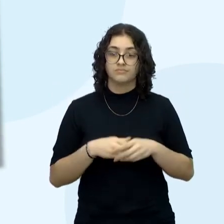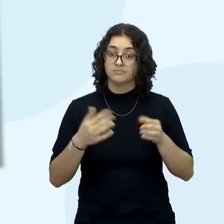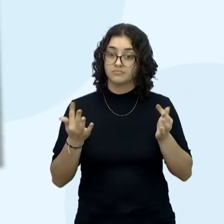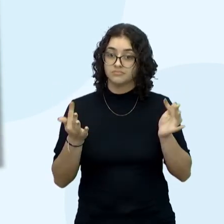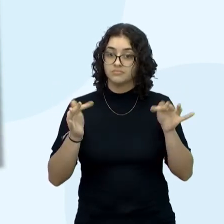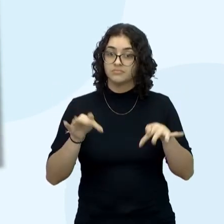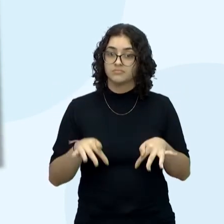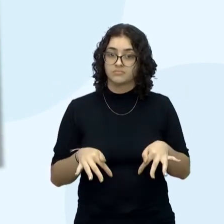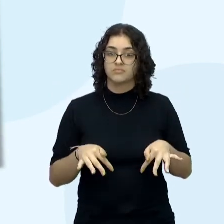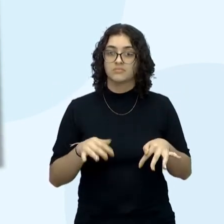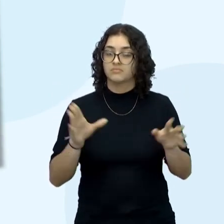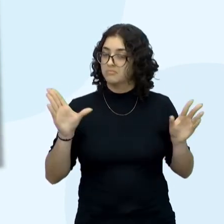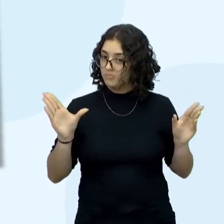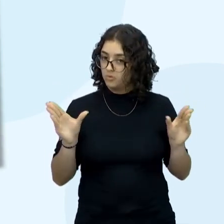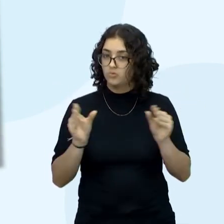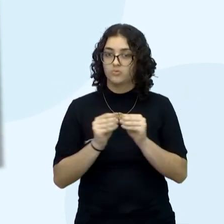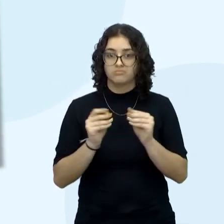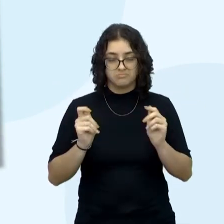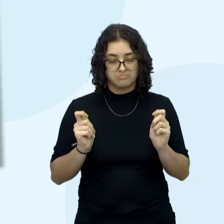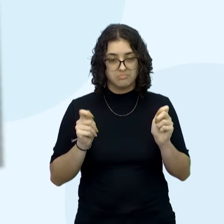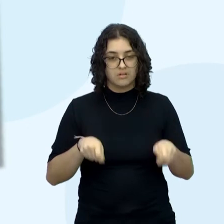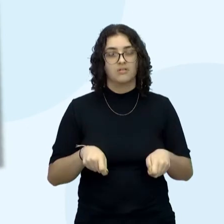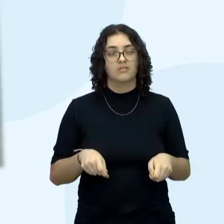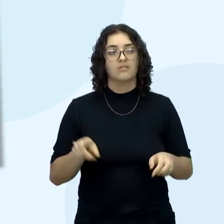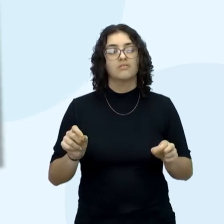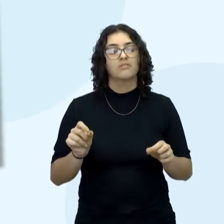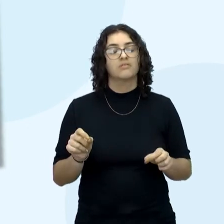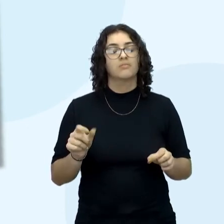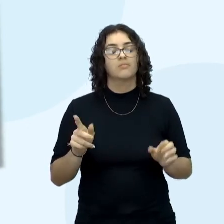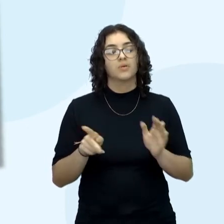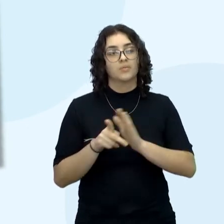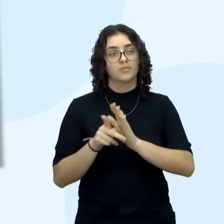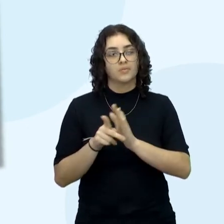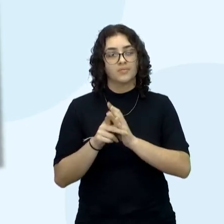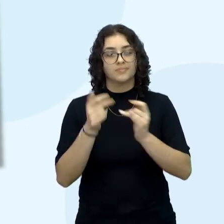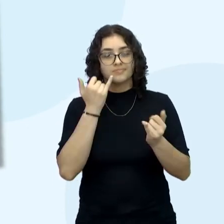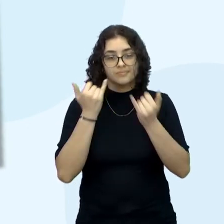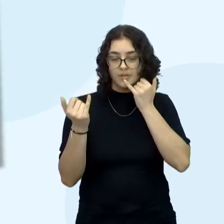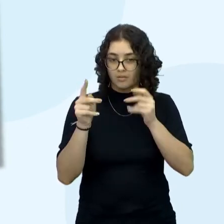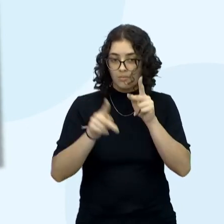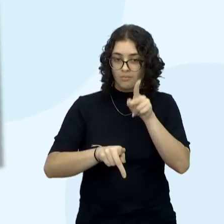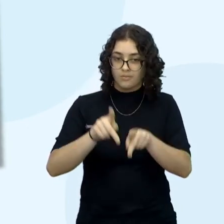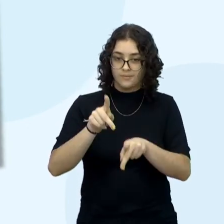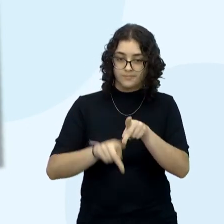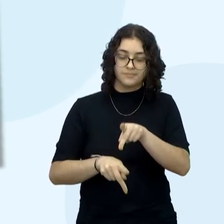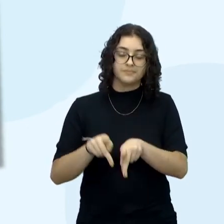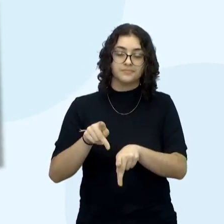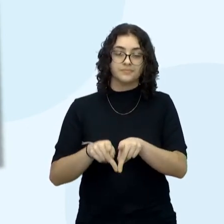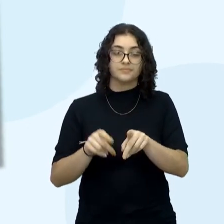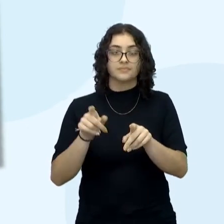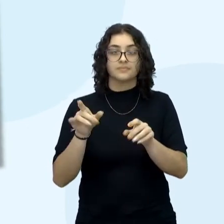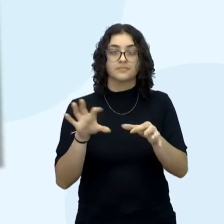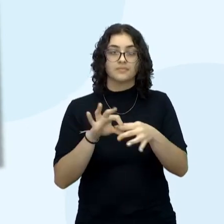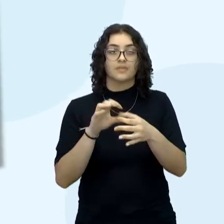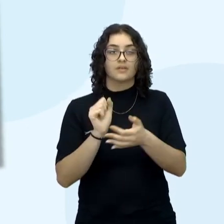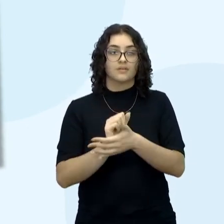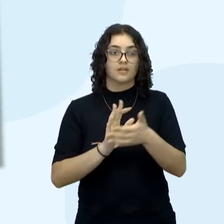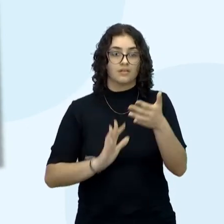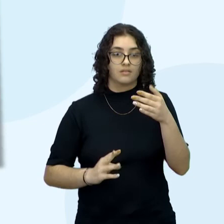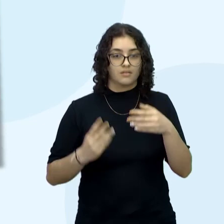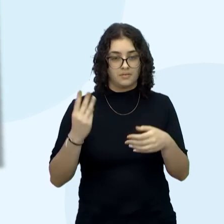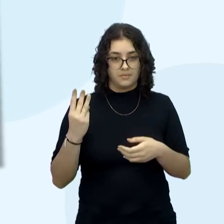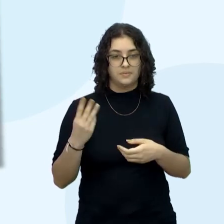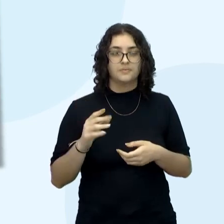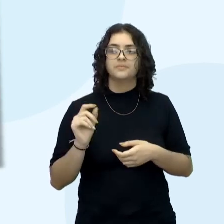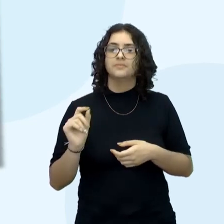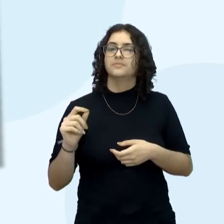amarrou bem esse assunto aí relacionado então aos dados populacionais, a atividade 3. E aí então